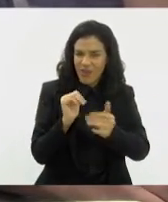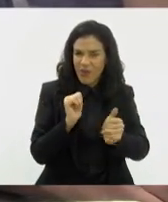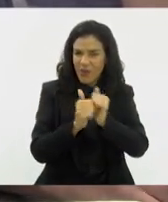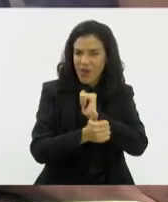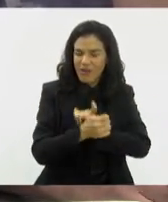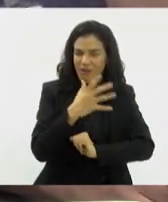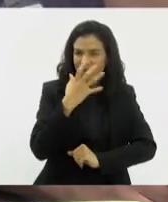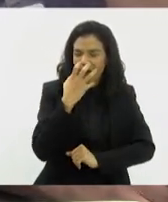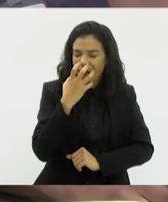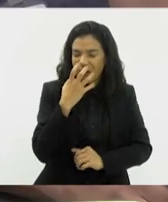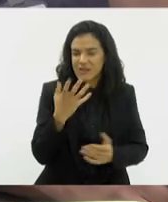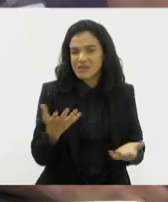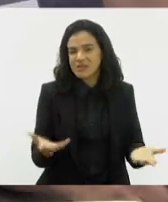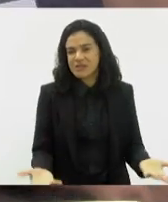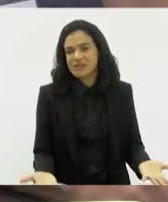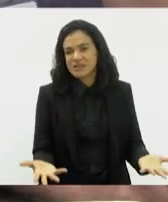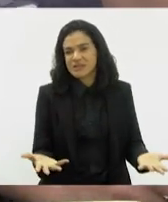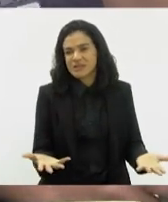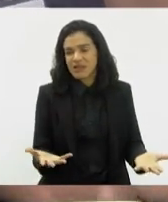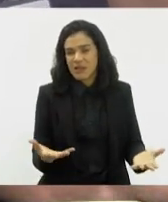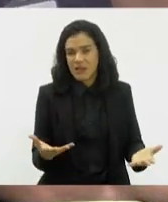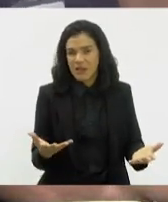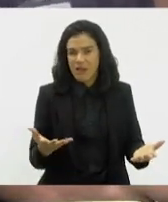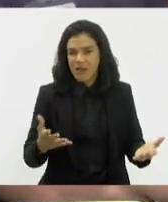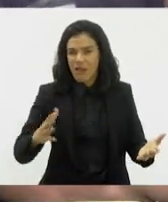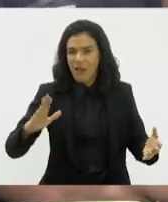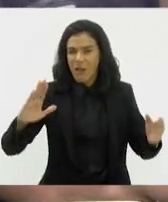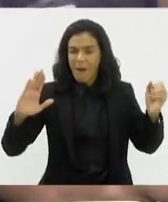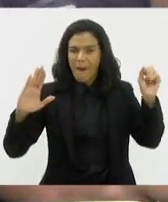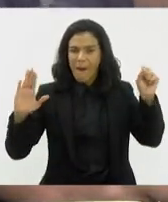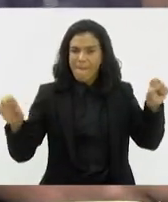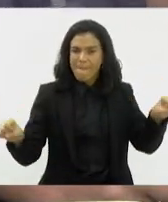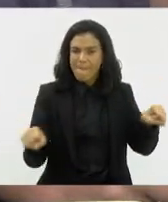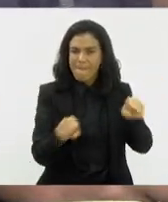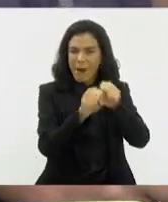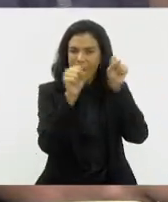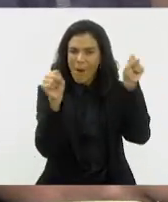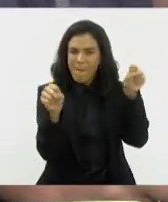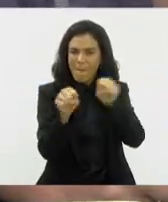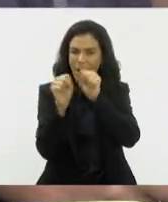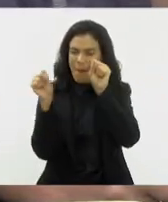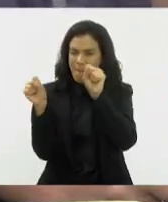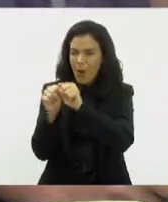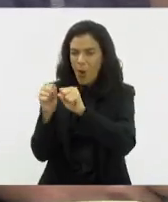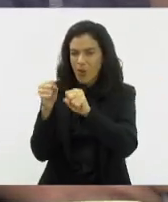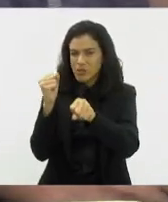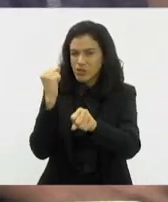cães, né? Demolição de obra. Eu acho que há